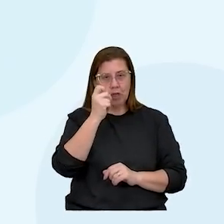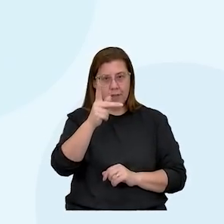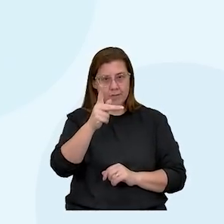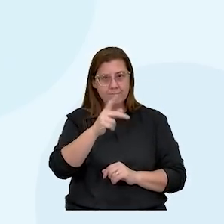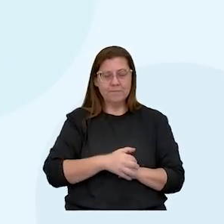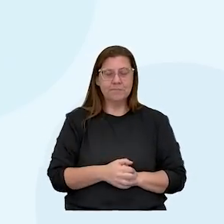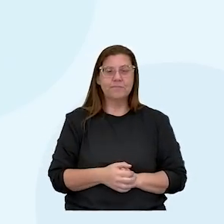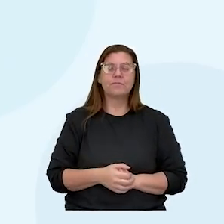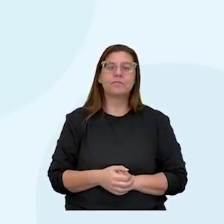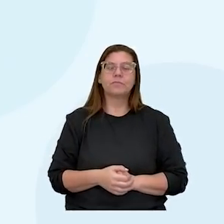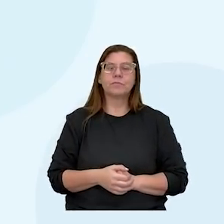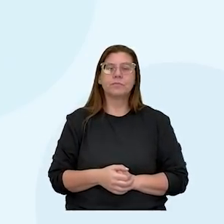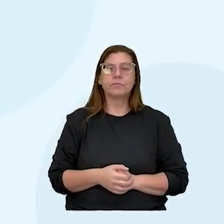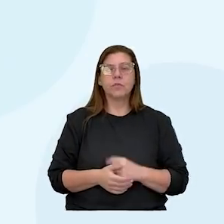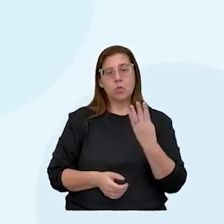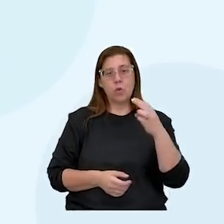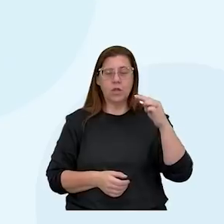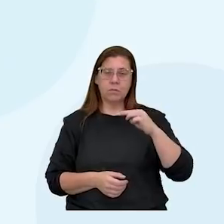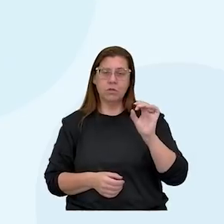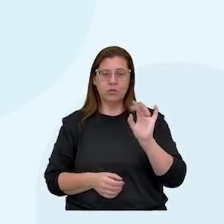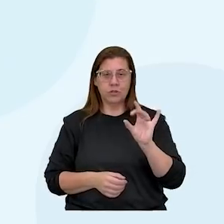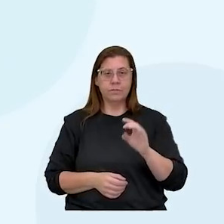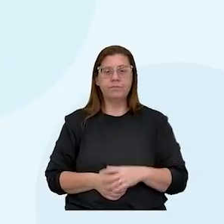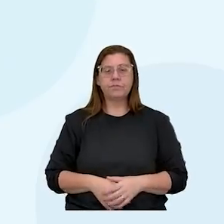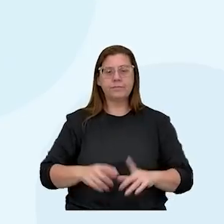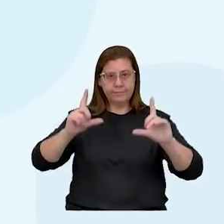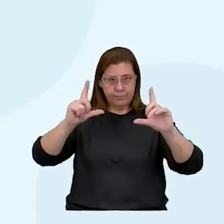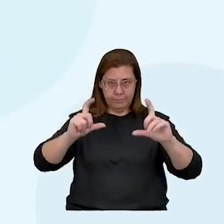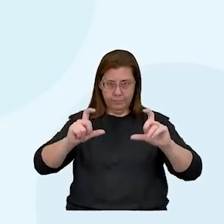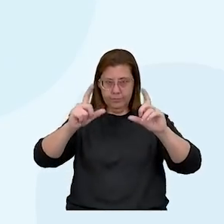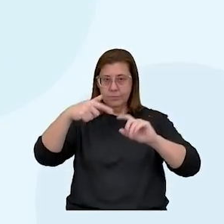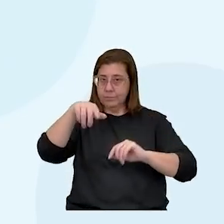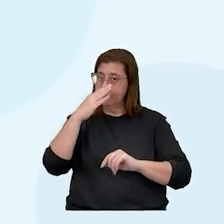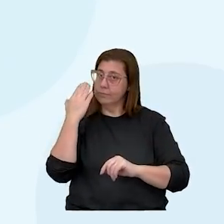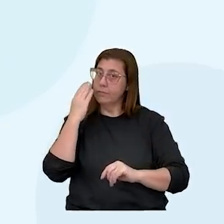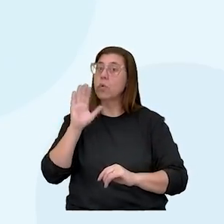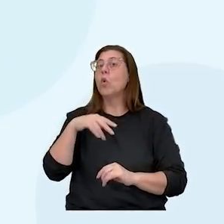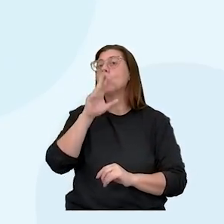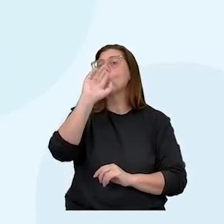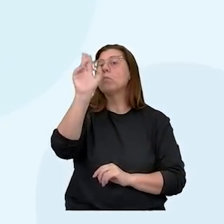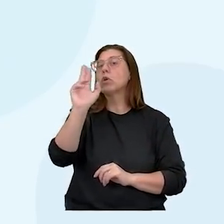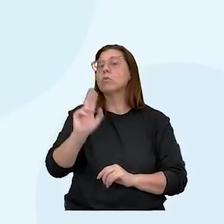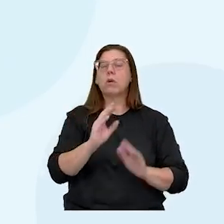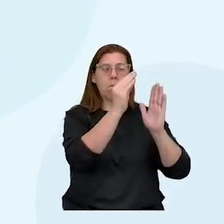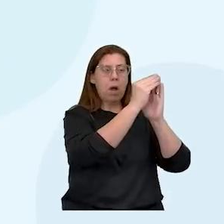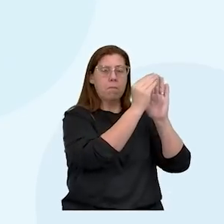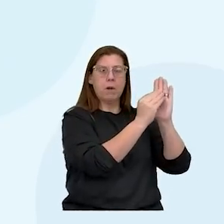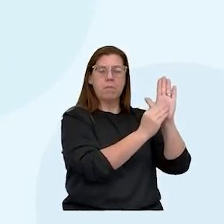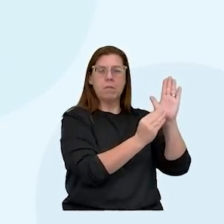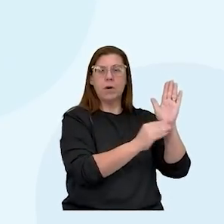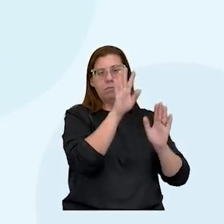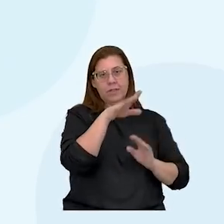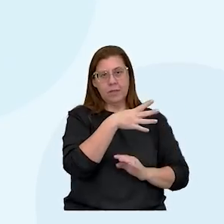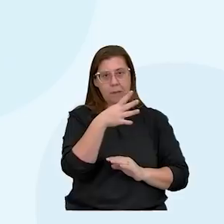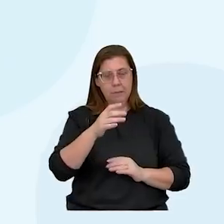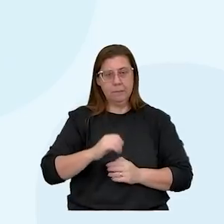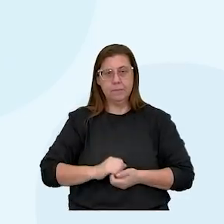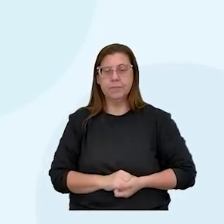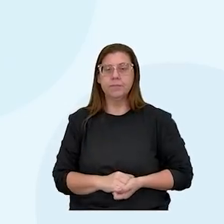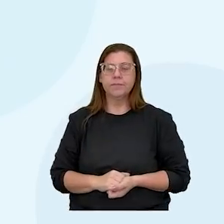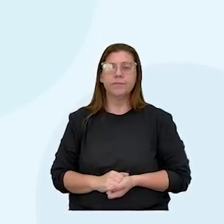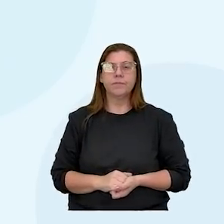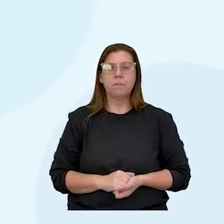sobre determinada opinião, determinado assunto? Então, eu dei o exemplo futebol. Então, comumente as pessoas dizem que